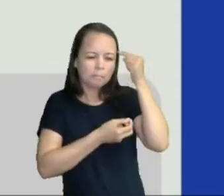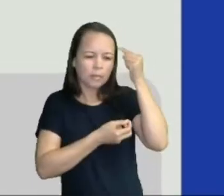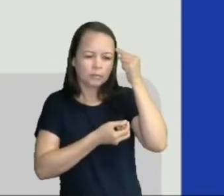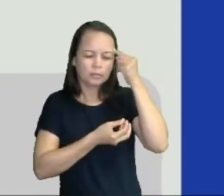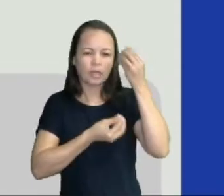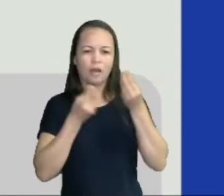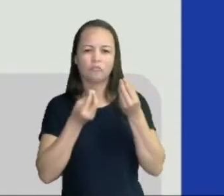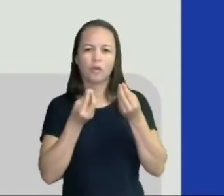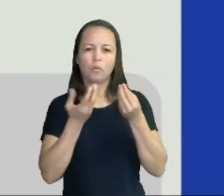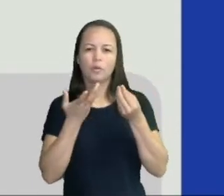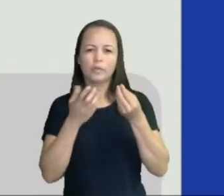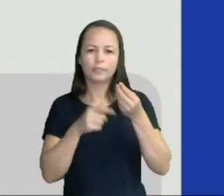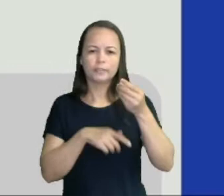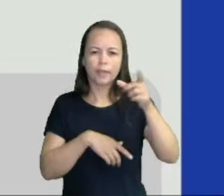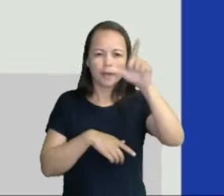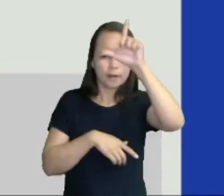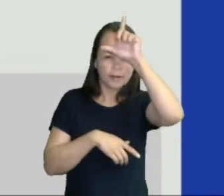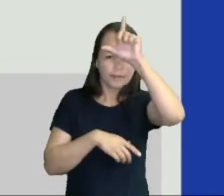líder